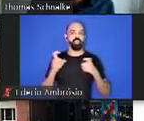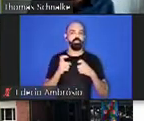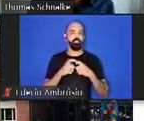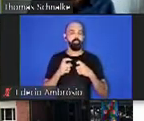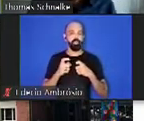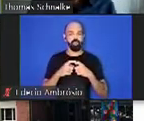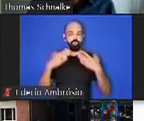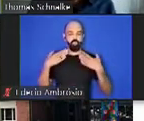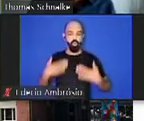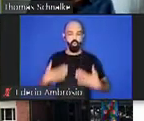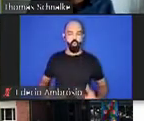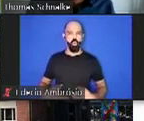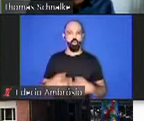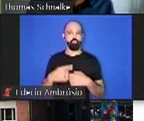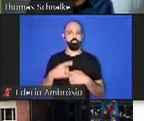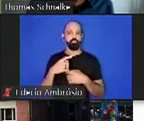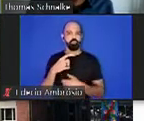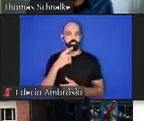humano.